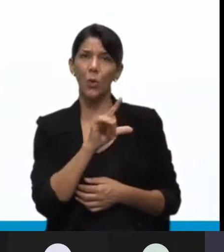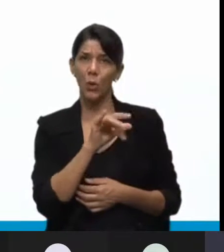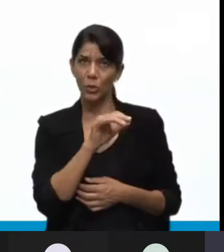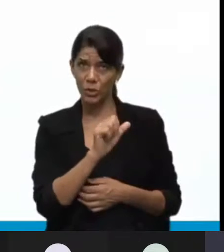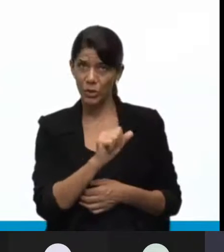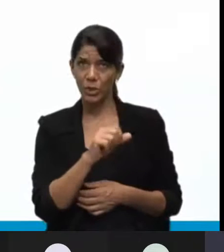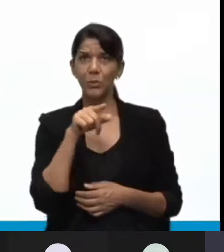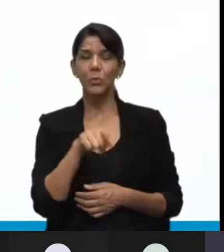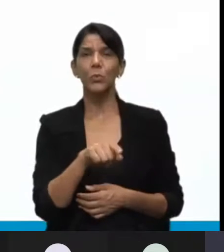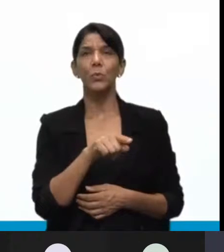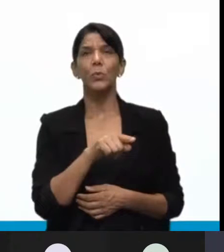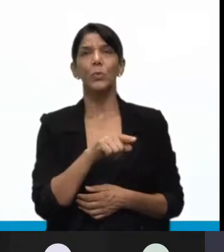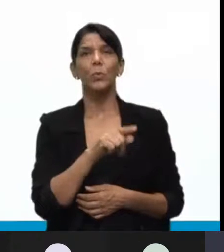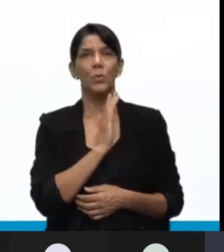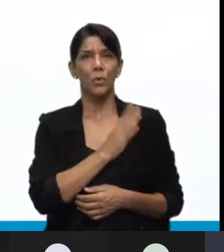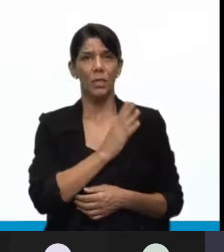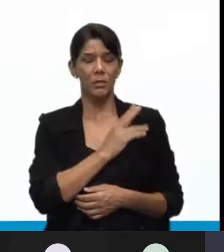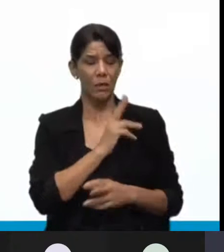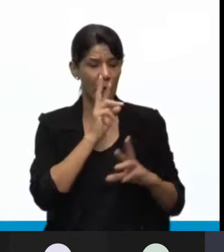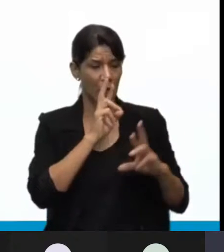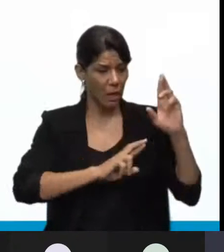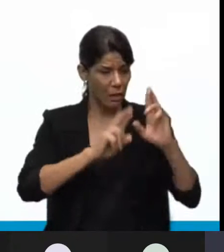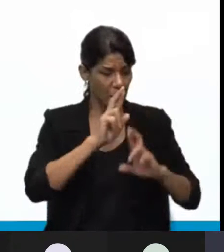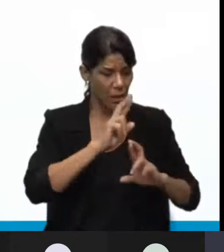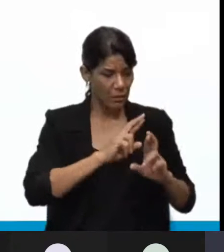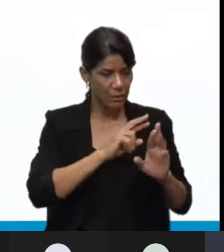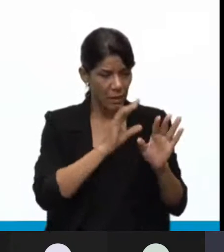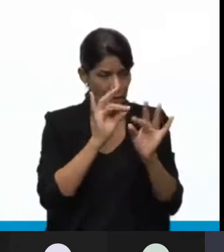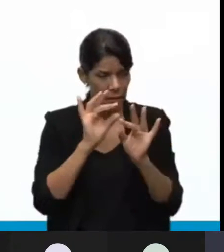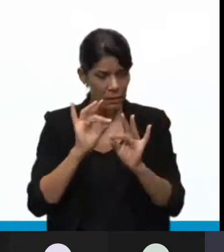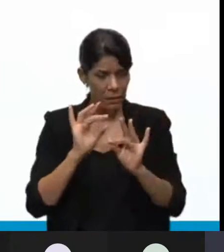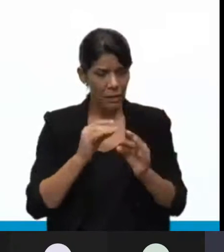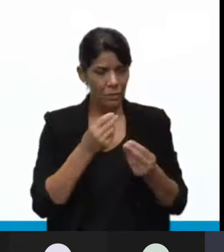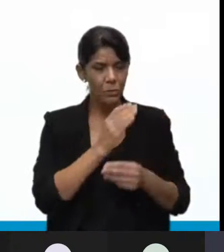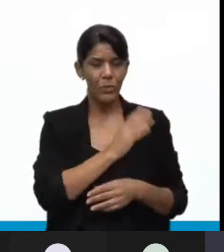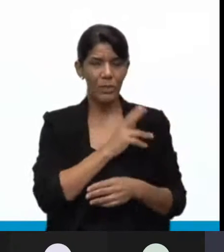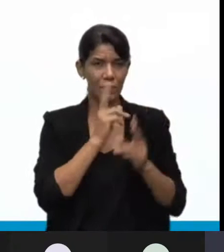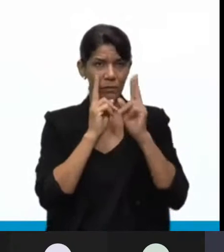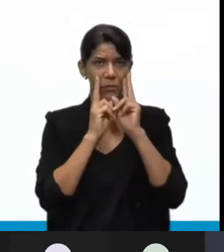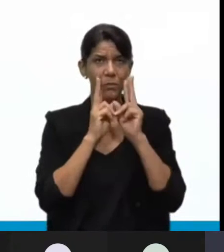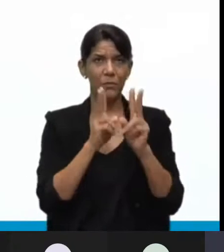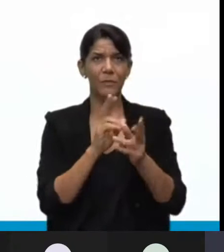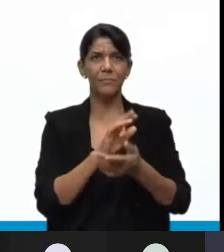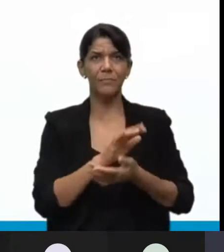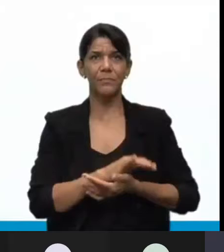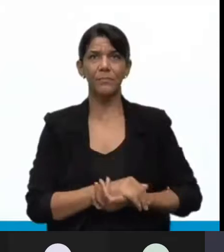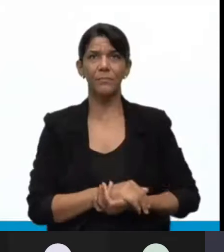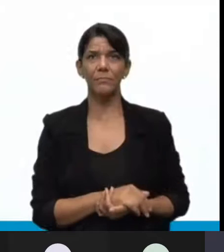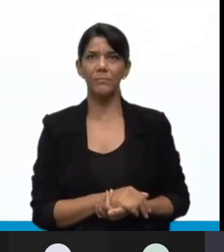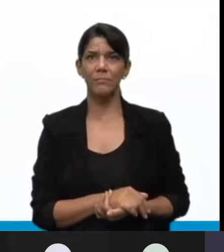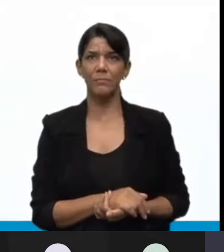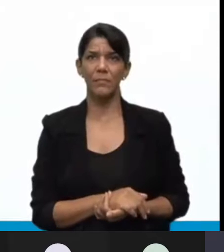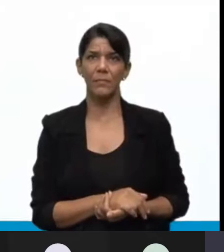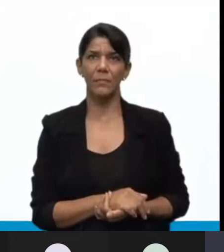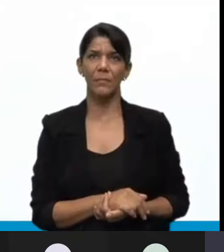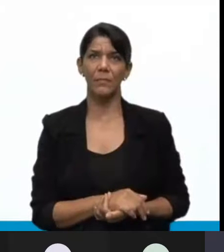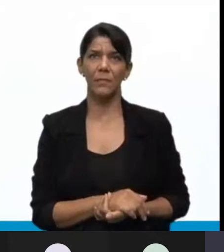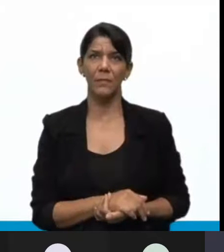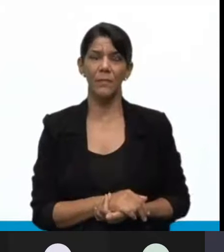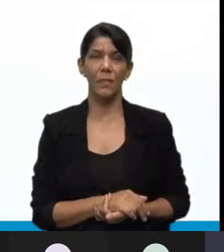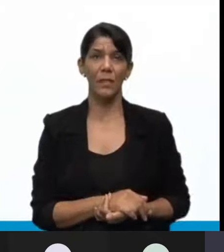características histológicas e vamos analisar a lâmina de coração, tá? Então, essa lâmina ela é corada